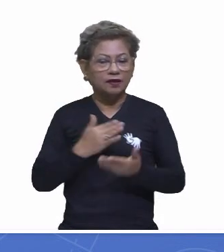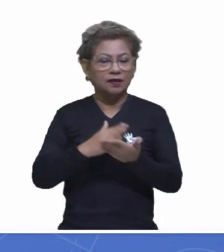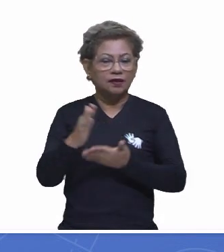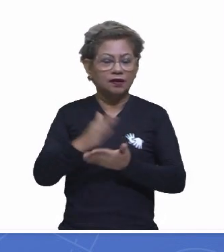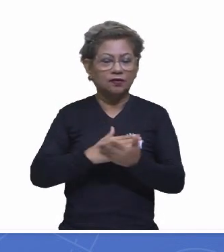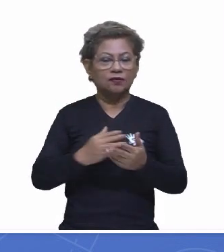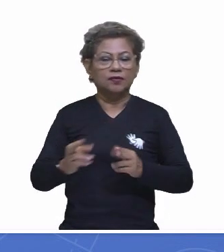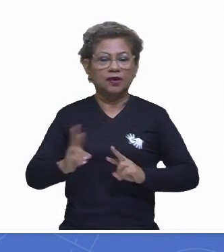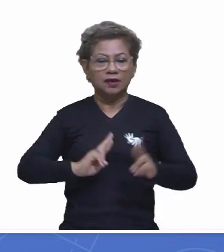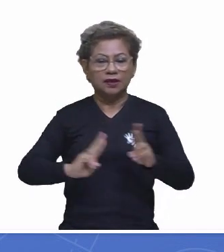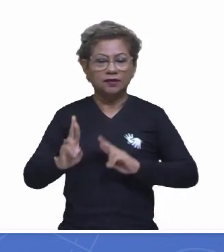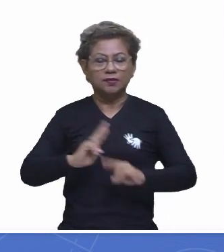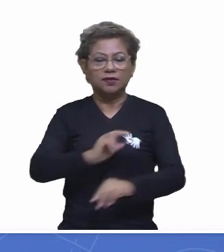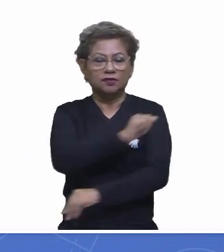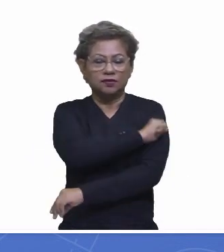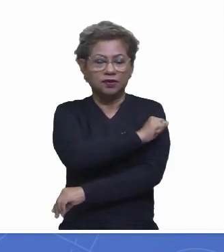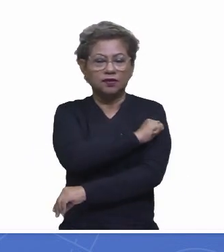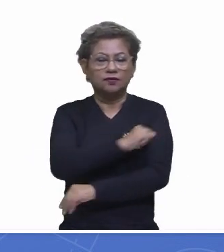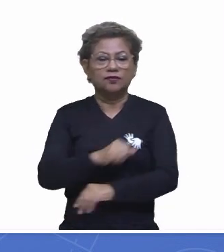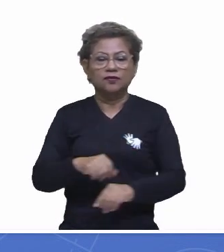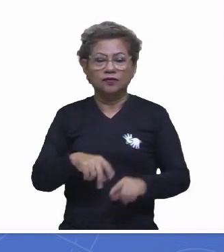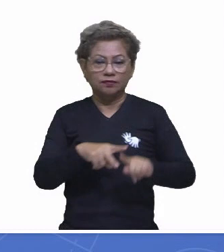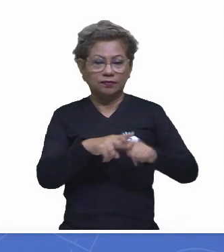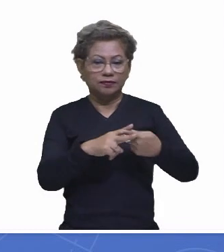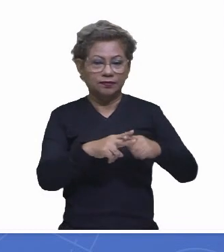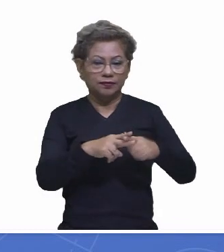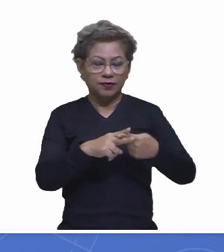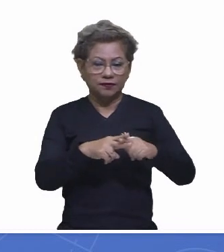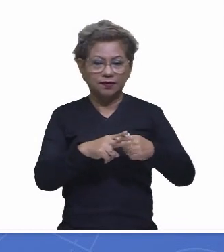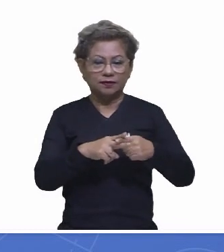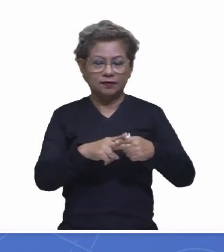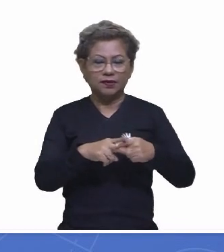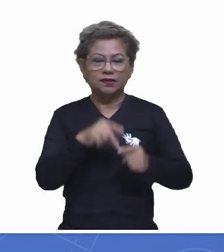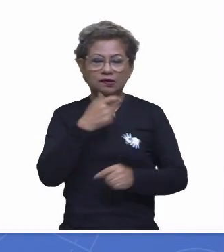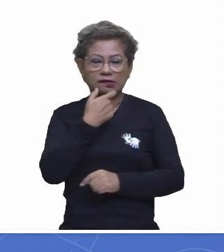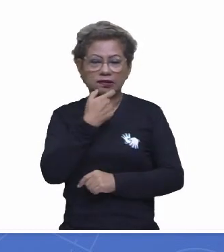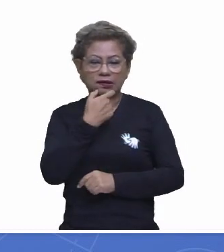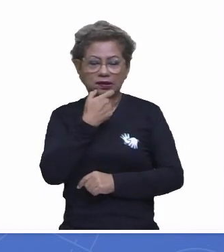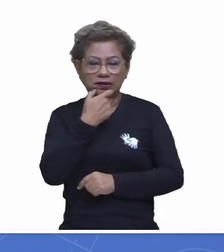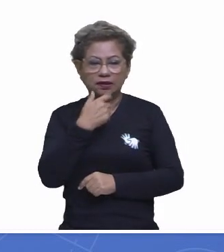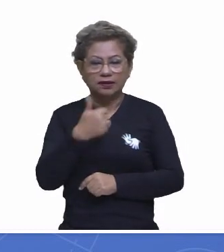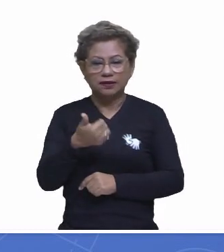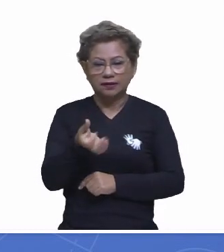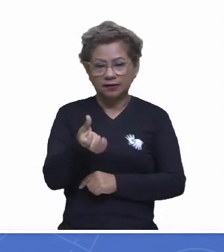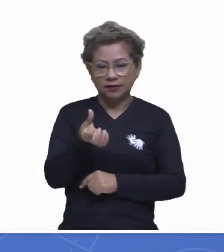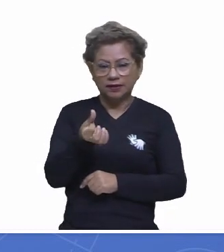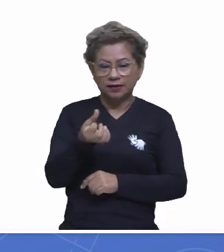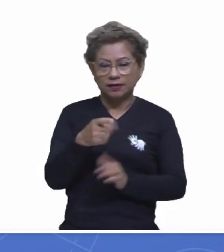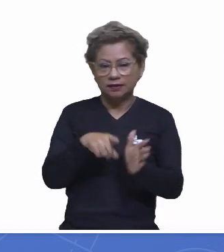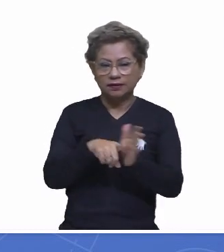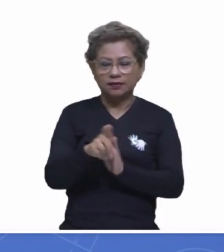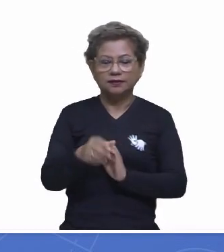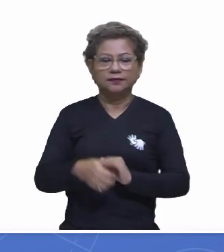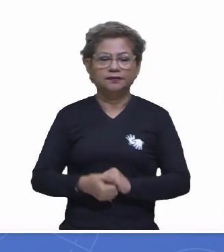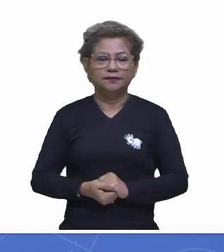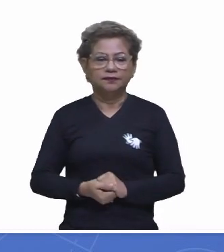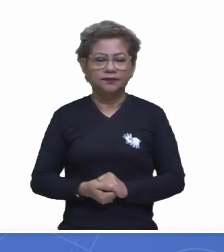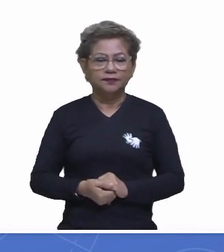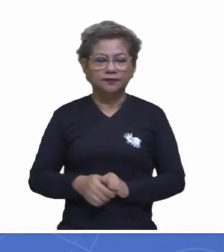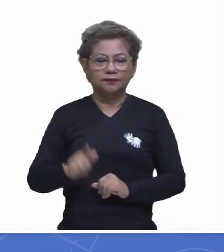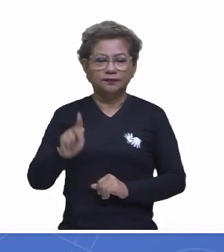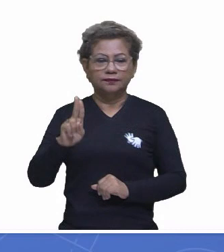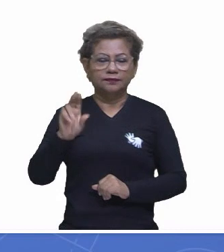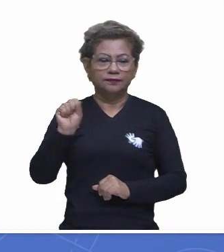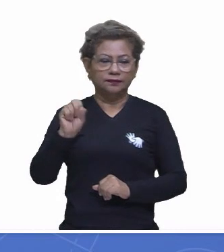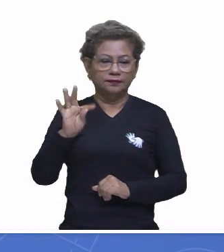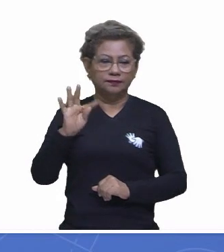depois a gente volta para a correção aí dessa questão aí, a nossa 16ª questão. Vamos ver algumas respostas aí. O Gustavo colocando